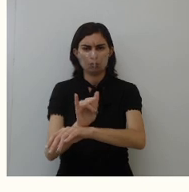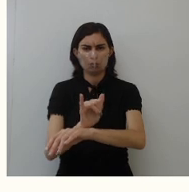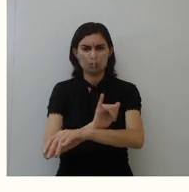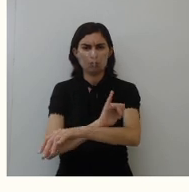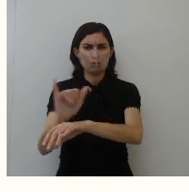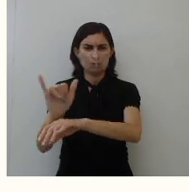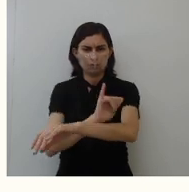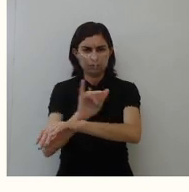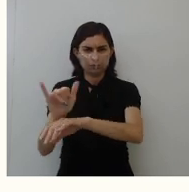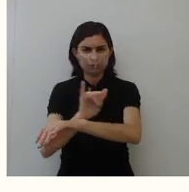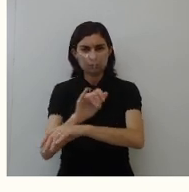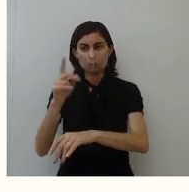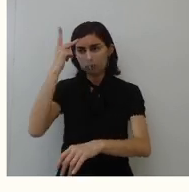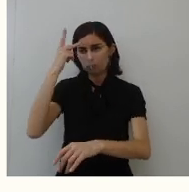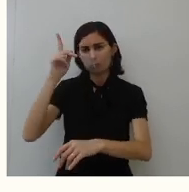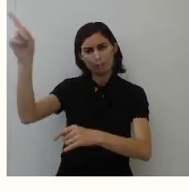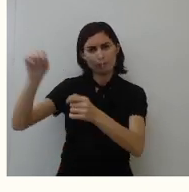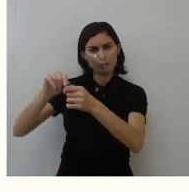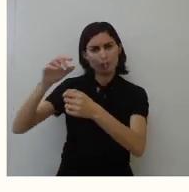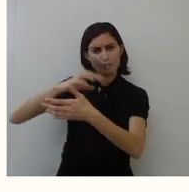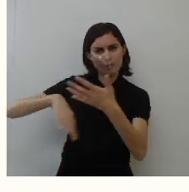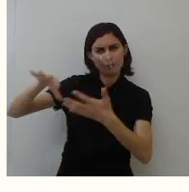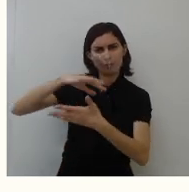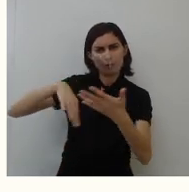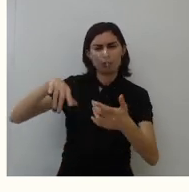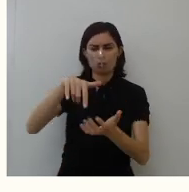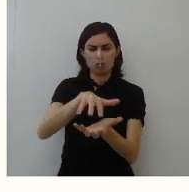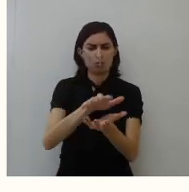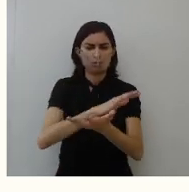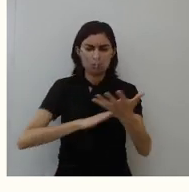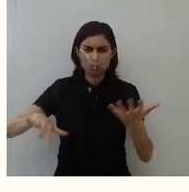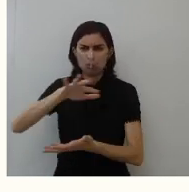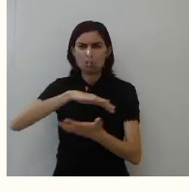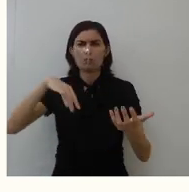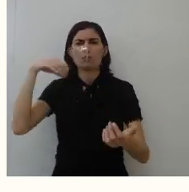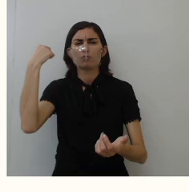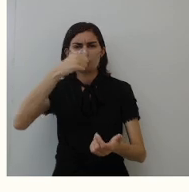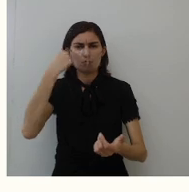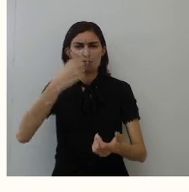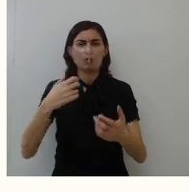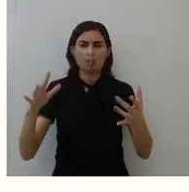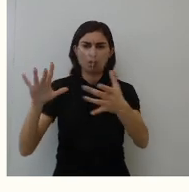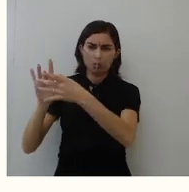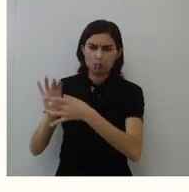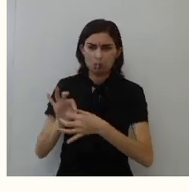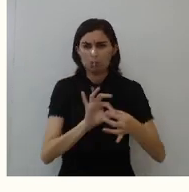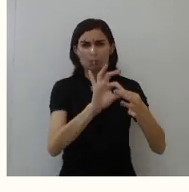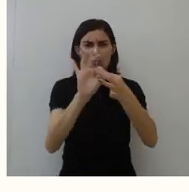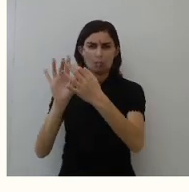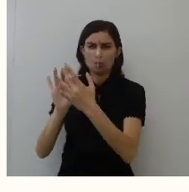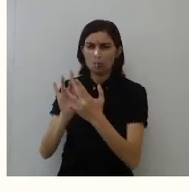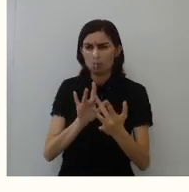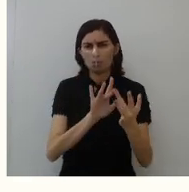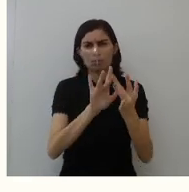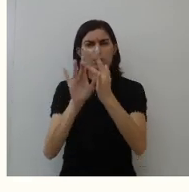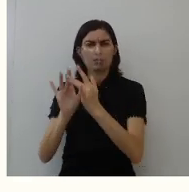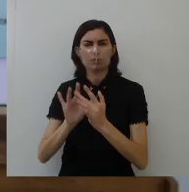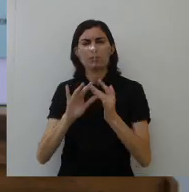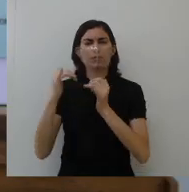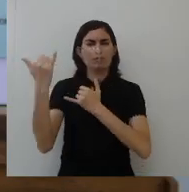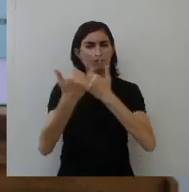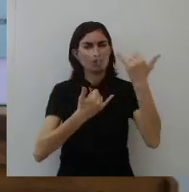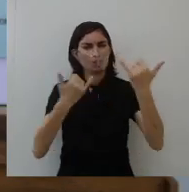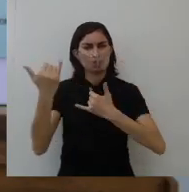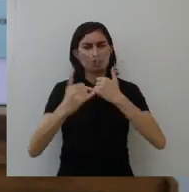outras cidades. Aí São Paulo foi lá, fez um protesto, Recife fez um protesto. Então, existe uma conexão também dos fluxos de